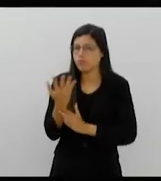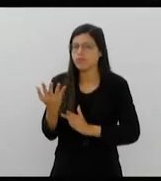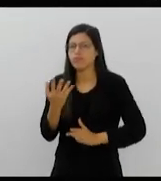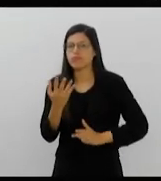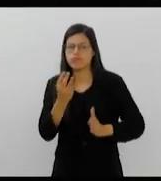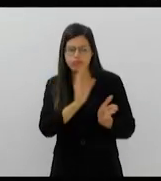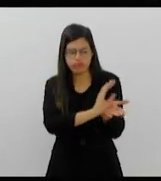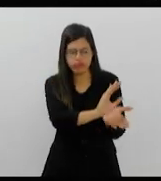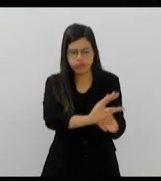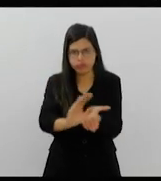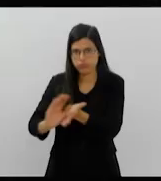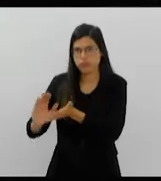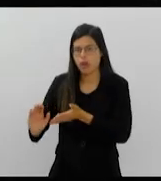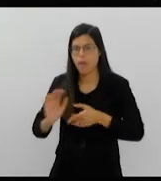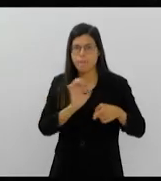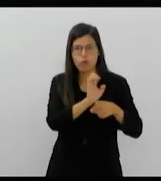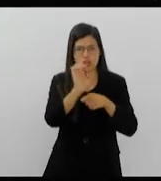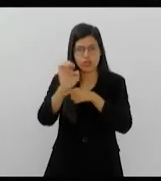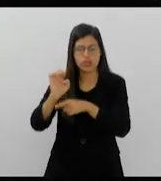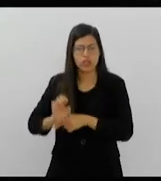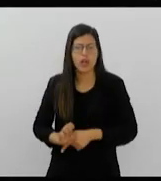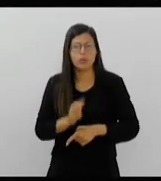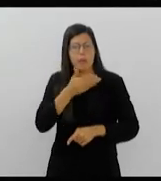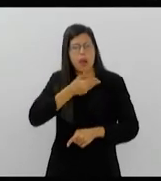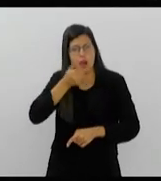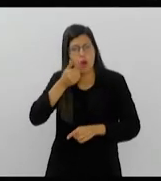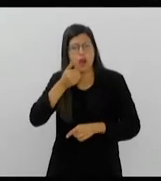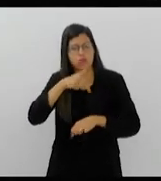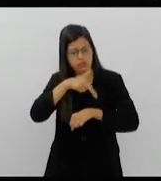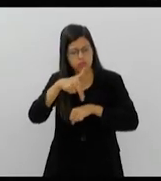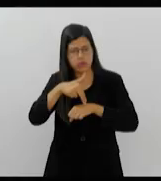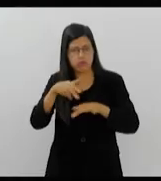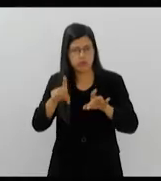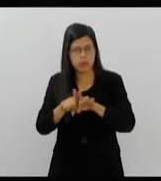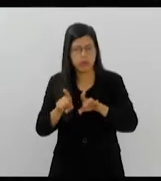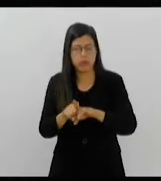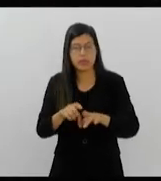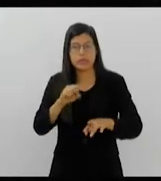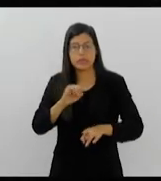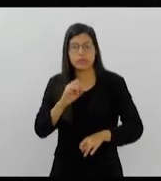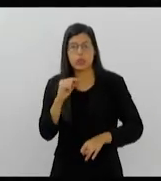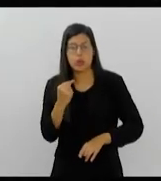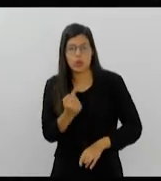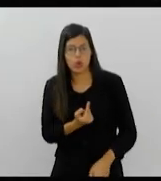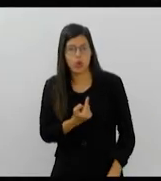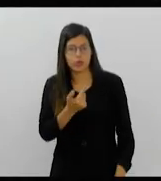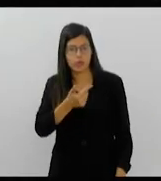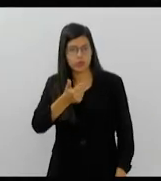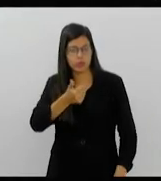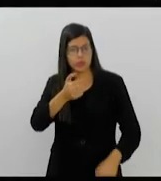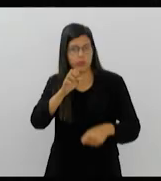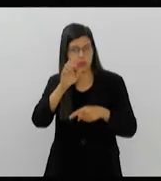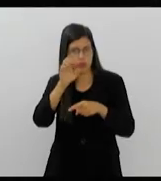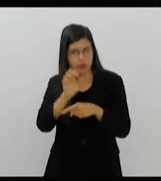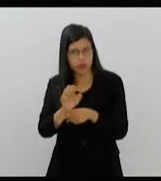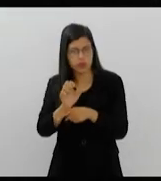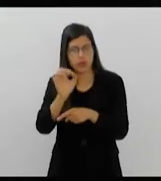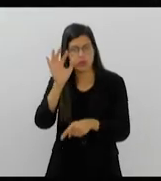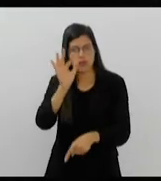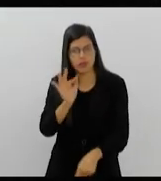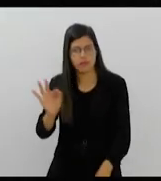estados e muito menor na União. Se nós, o segundo estado da